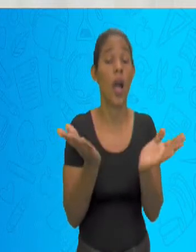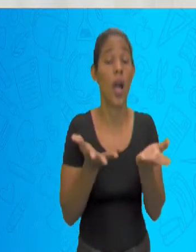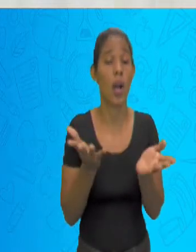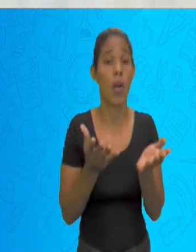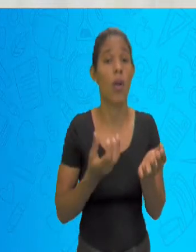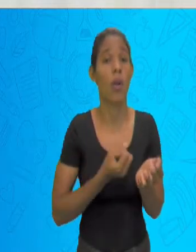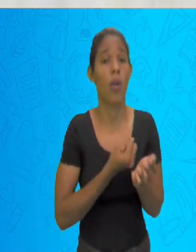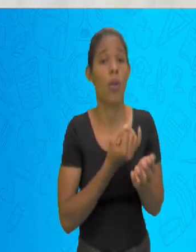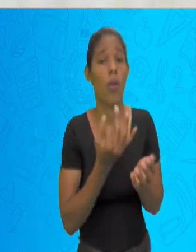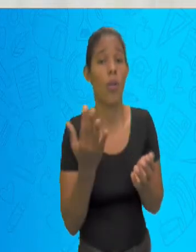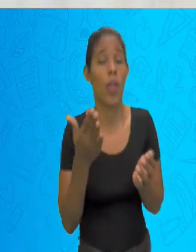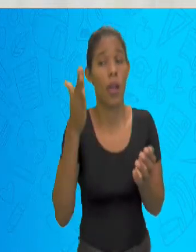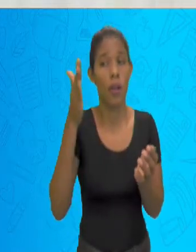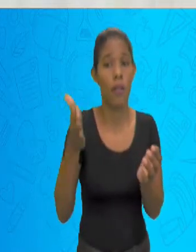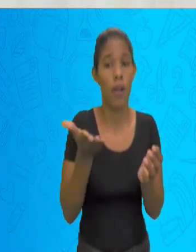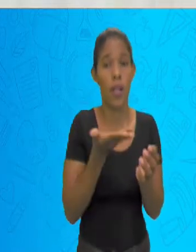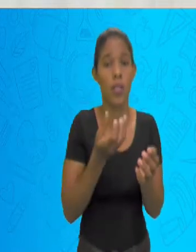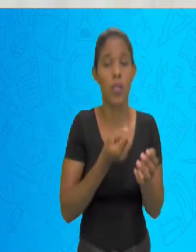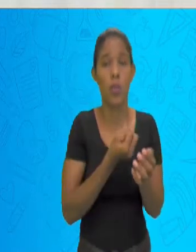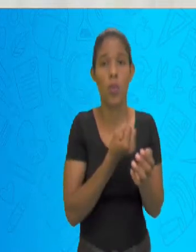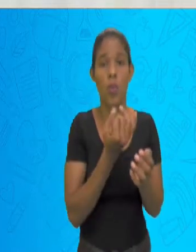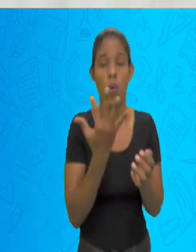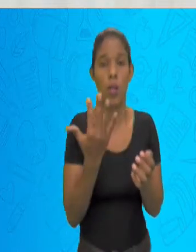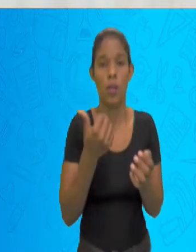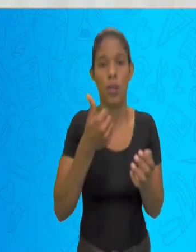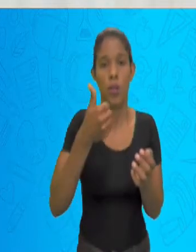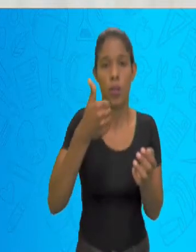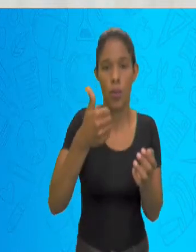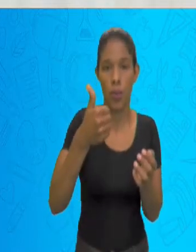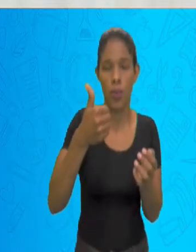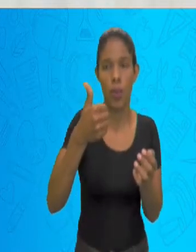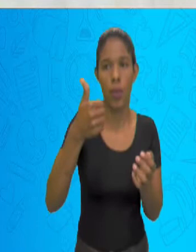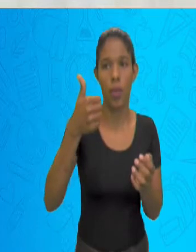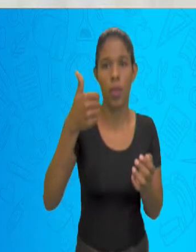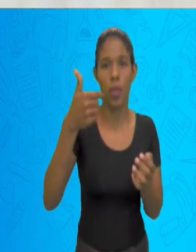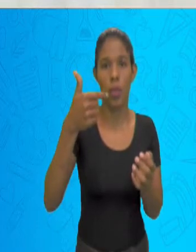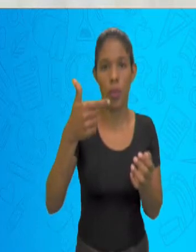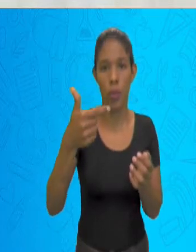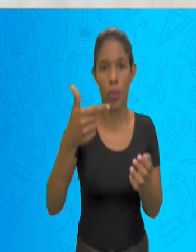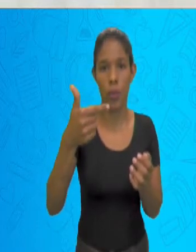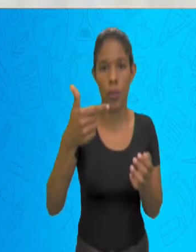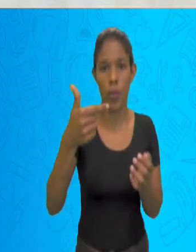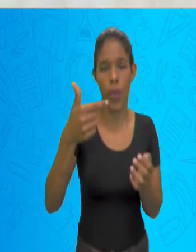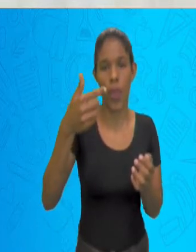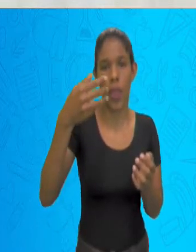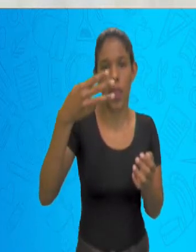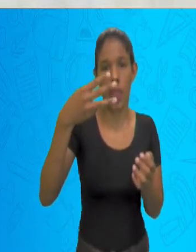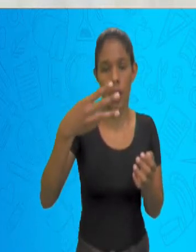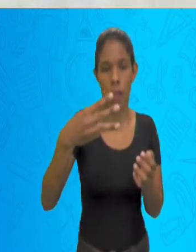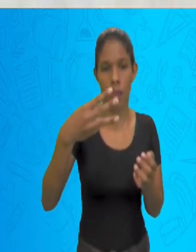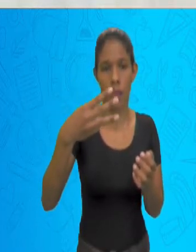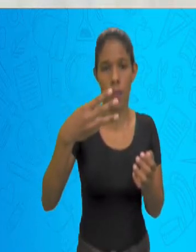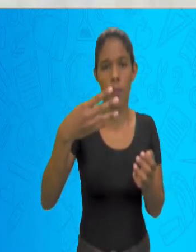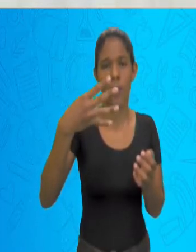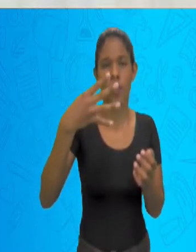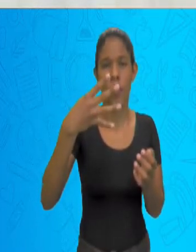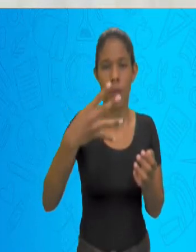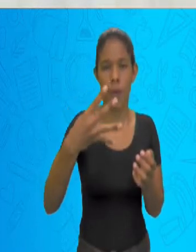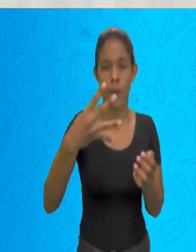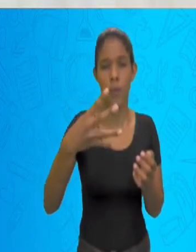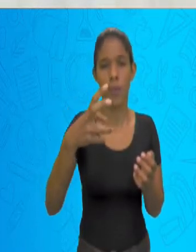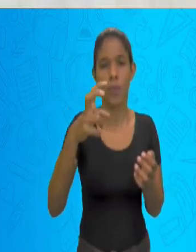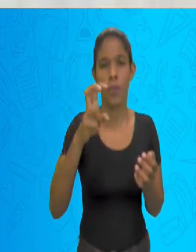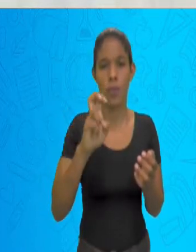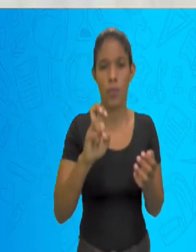1, 2, 3, 4,